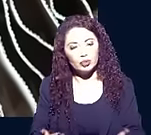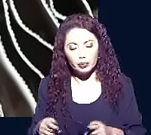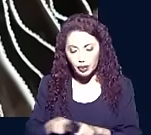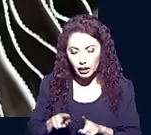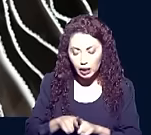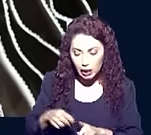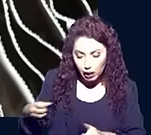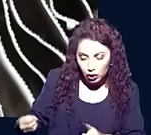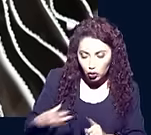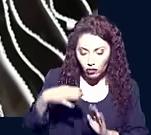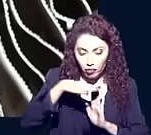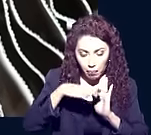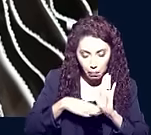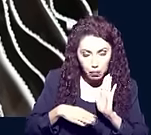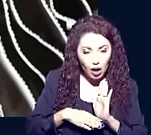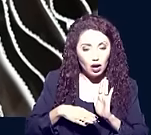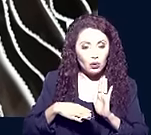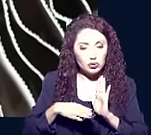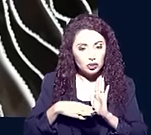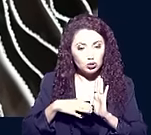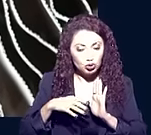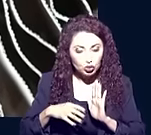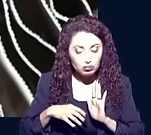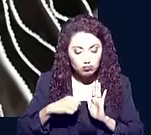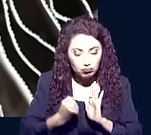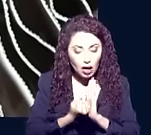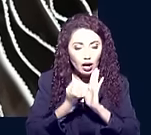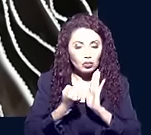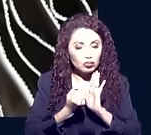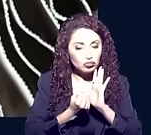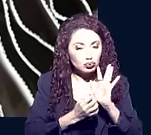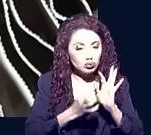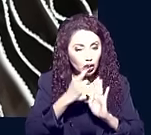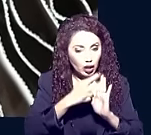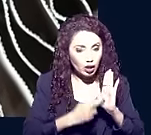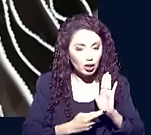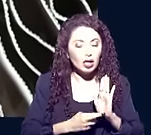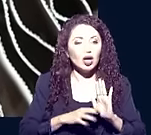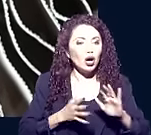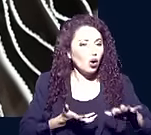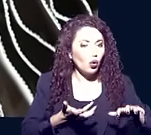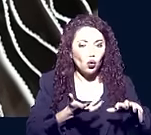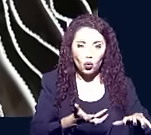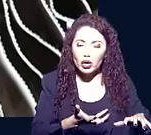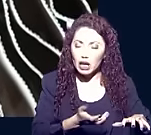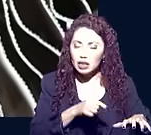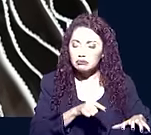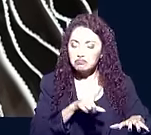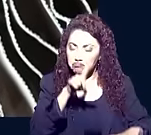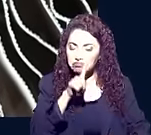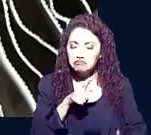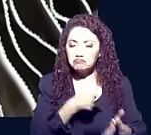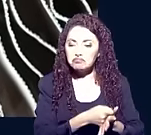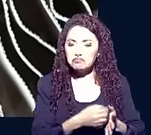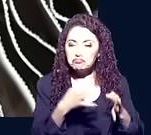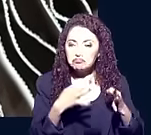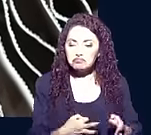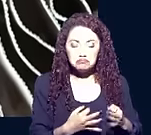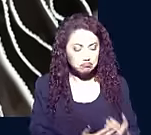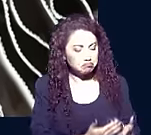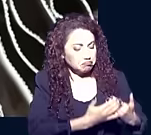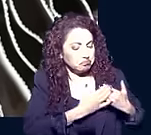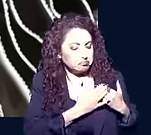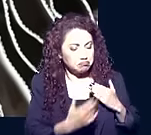de Marcos regulatórios o congresso não claudic o congresso não pestanejou a câmara e o Senado cumpriram seu